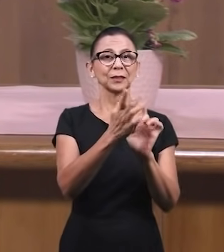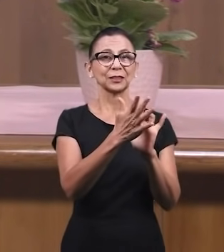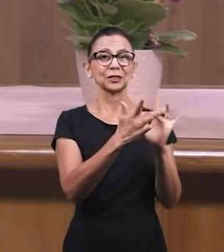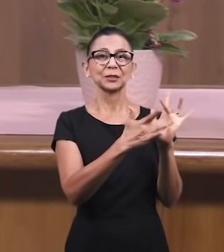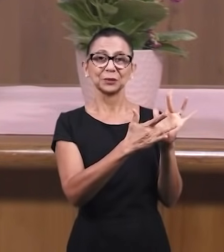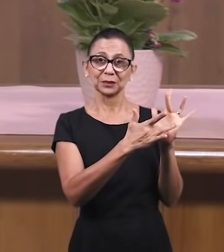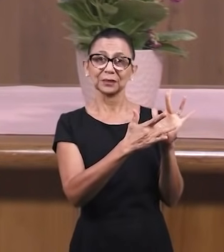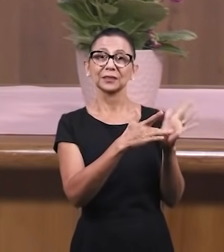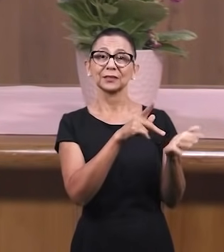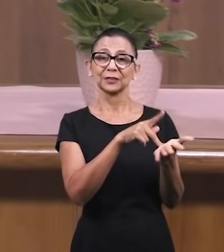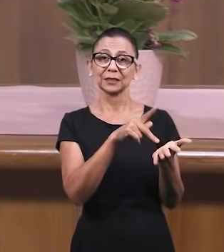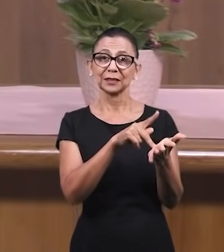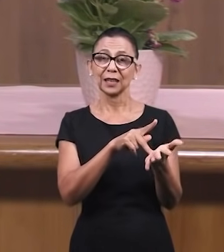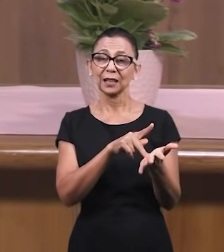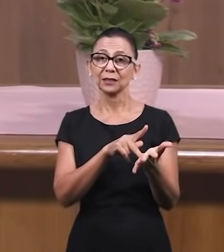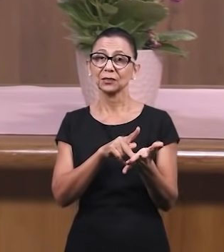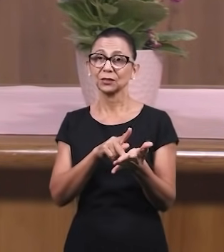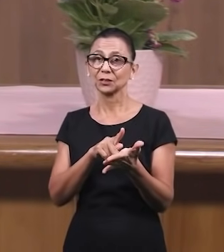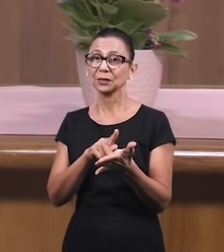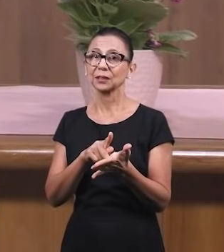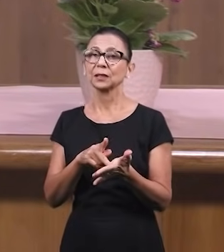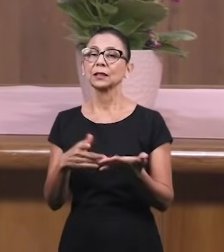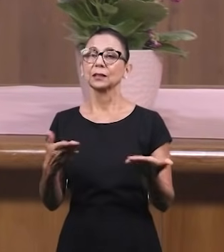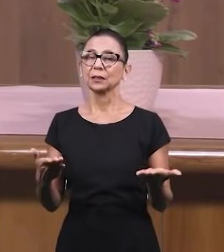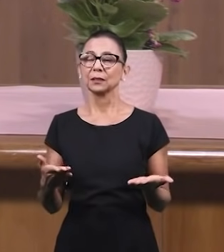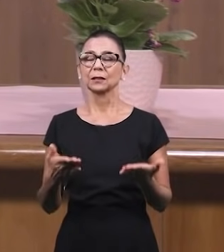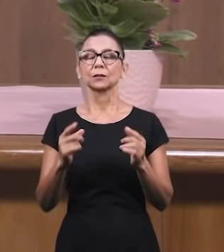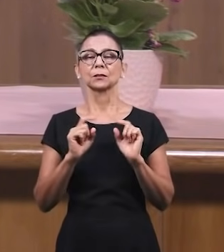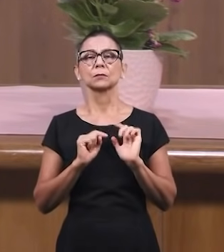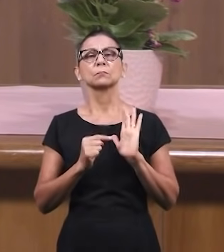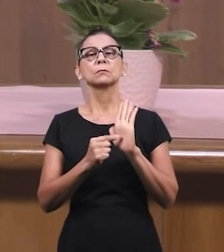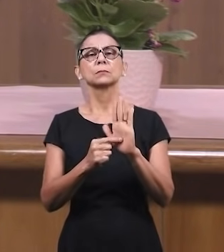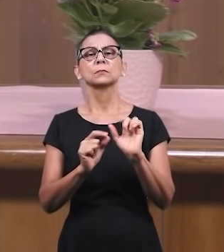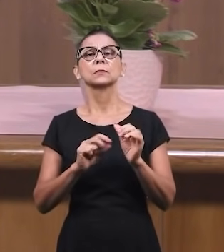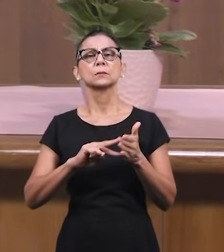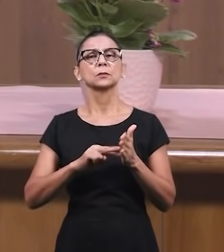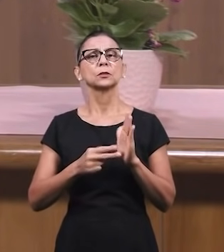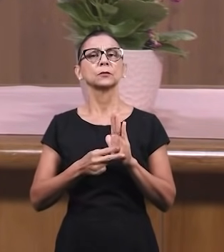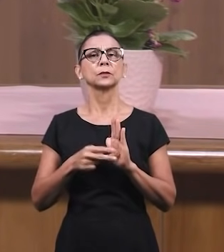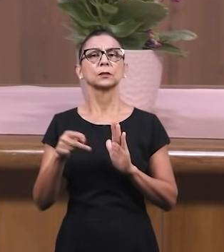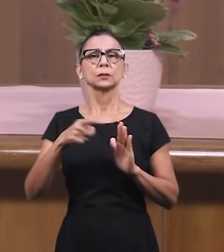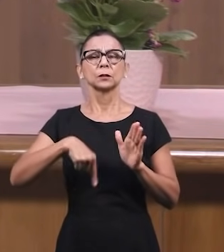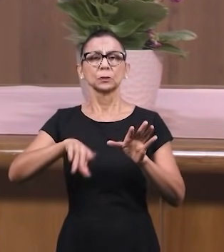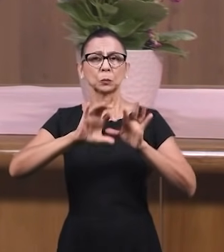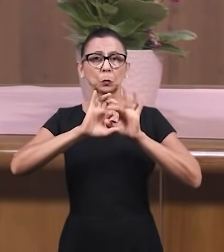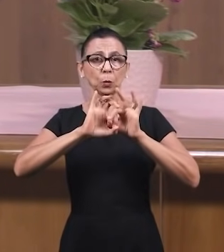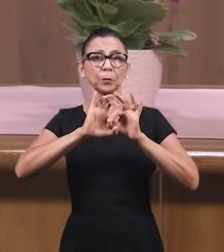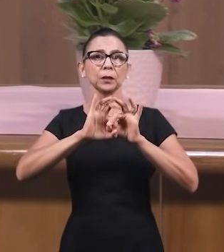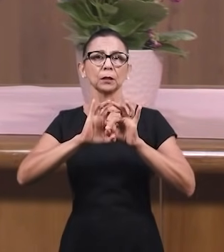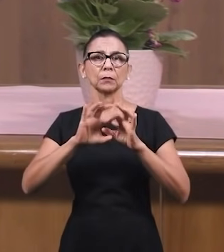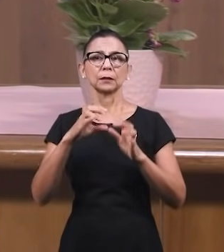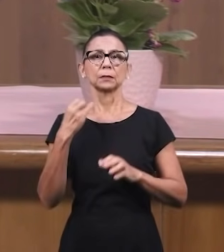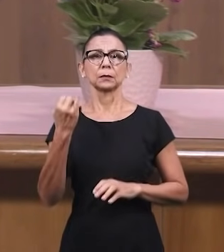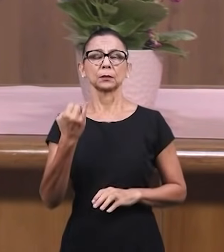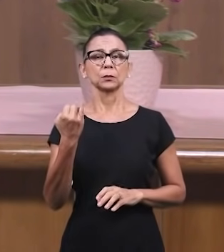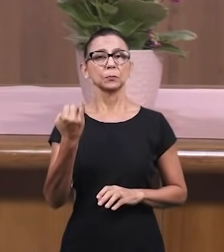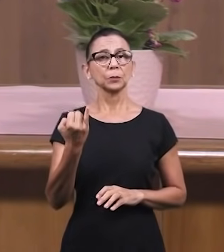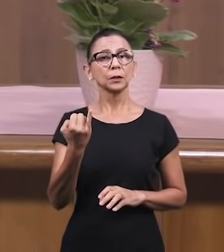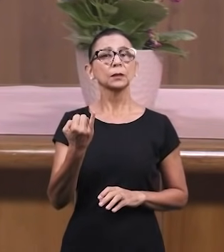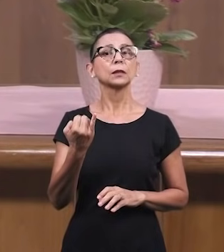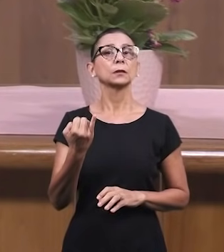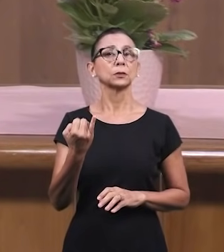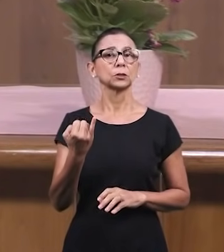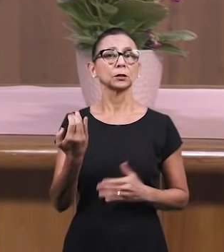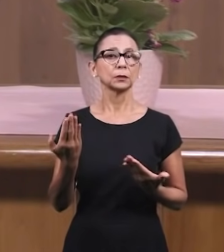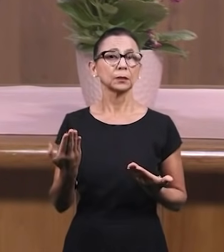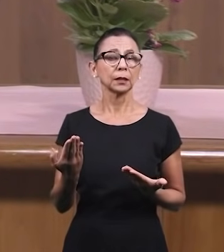o barco. Ou seja, na comunhão nós temos o benefício da presença do Senhor. Por isso é importante destacarmos